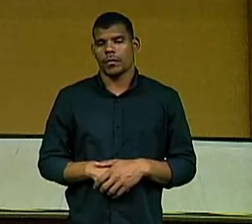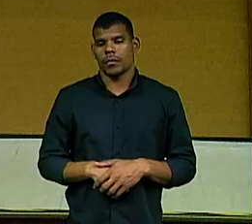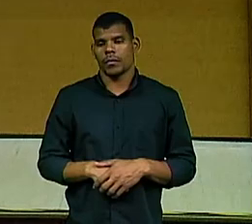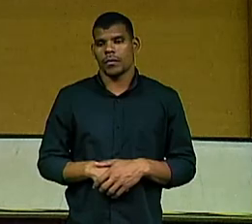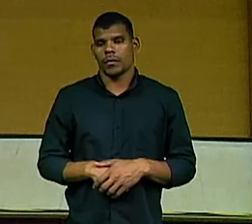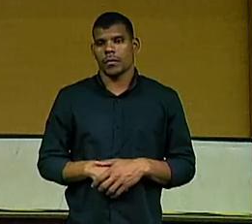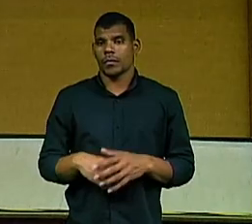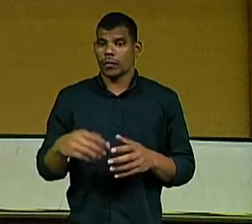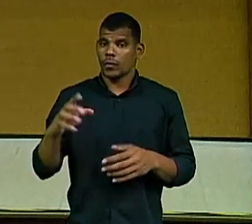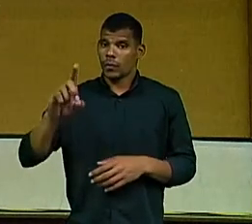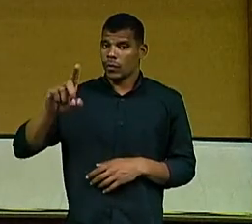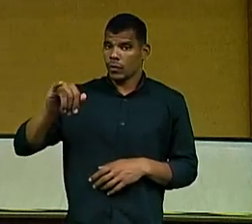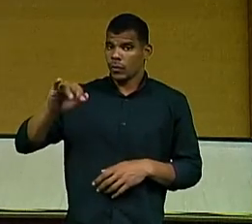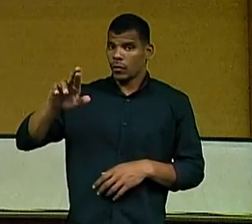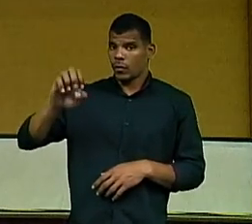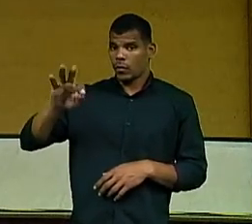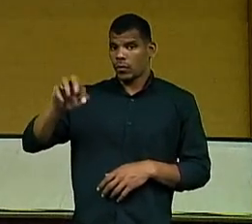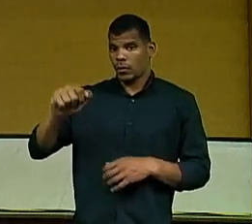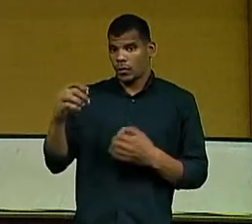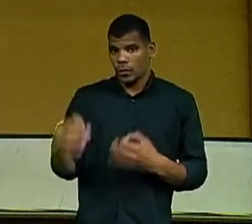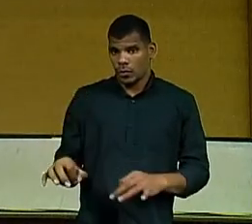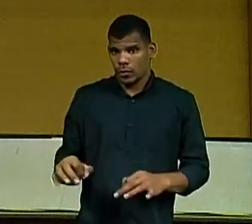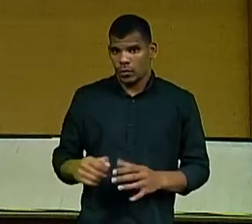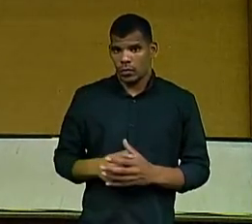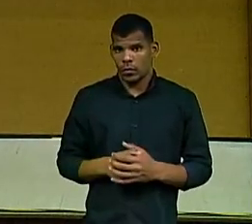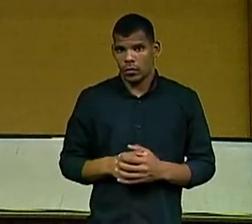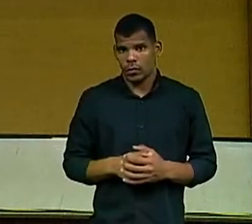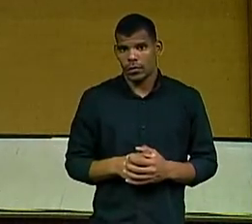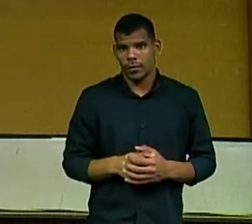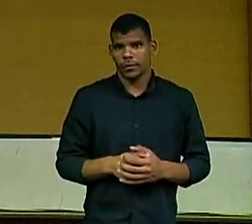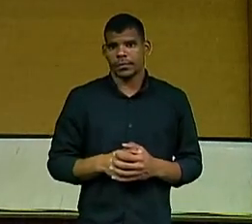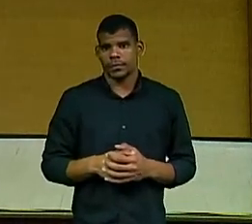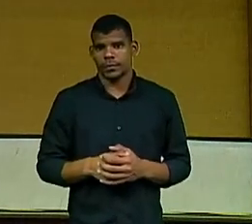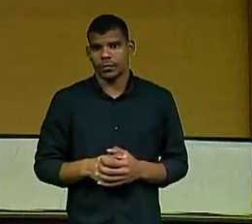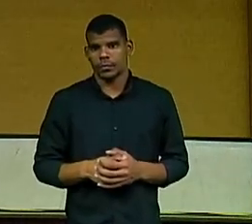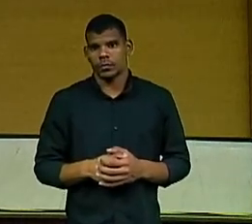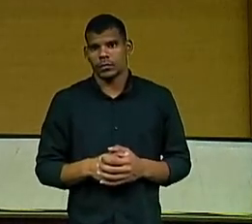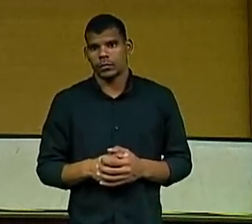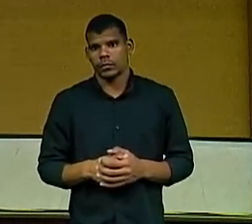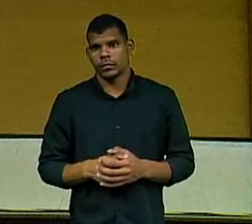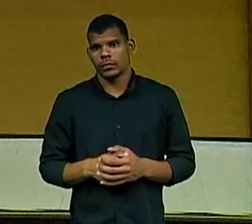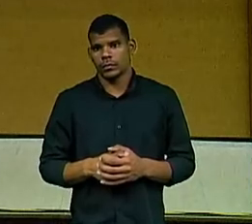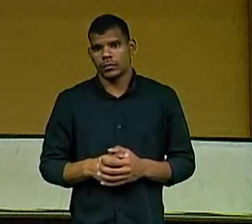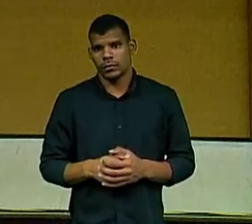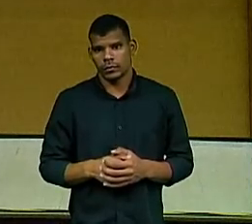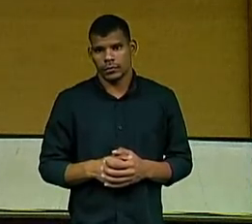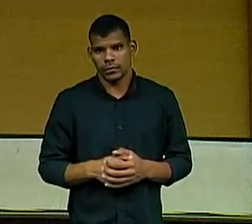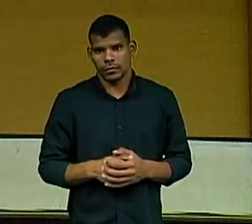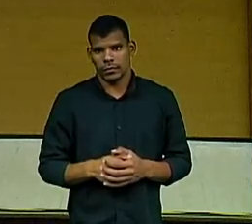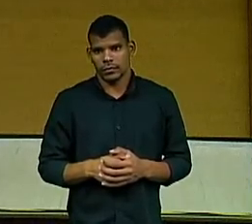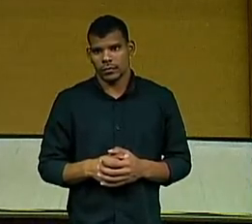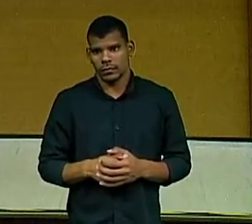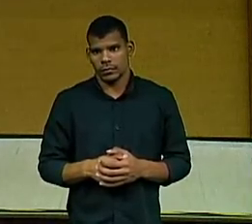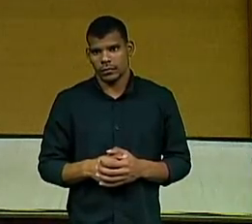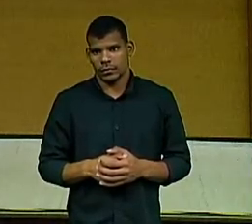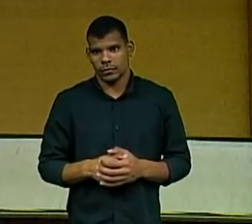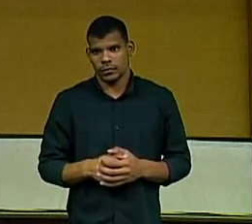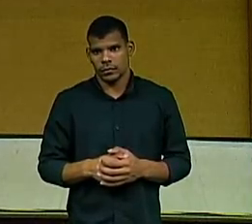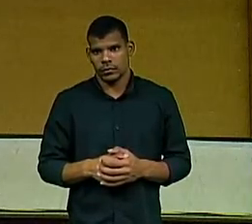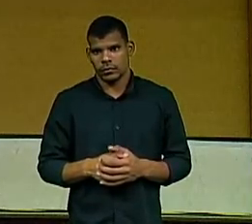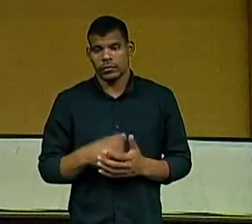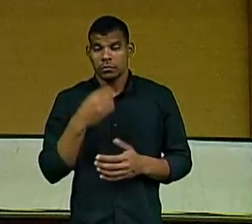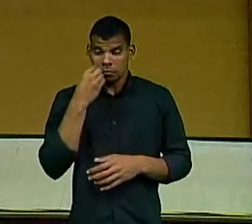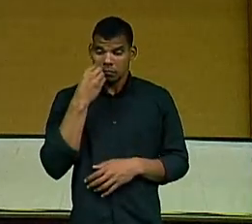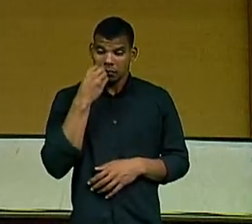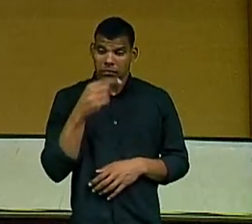foi direto tem certeza foi indireta tem certeza tô só testando